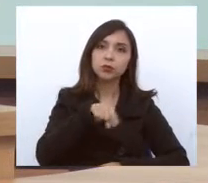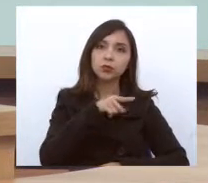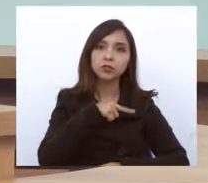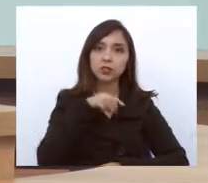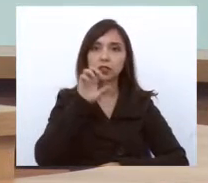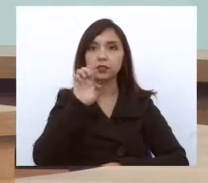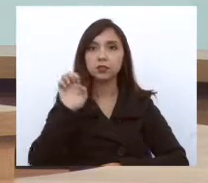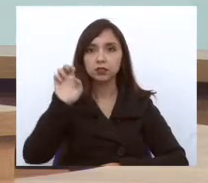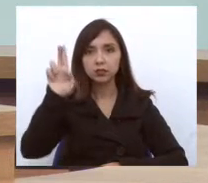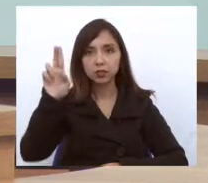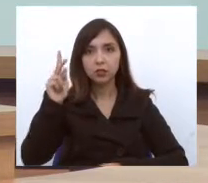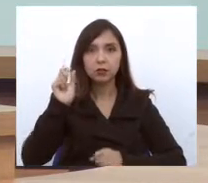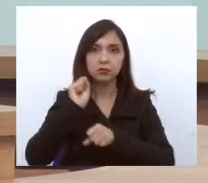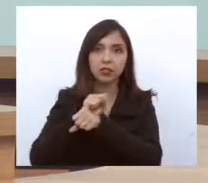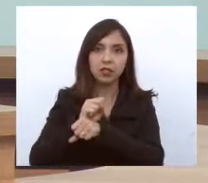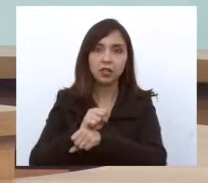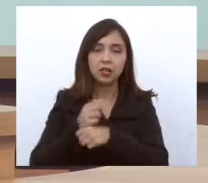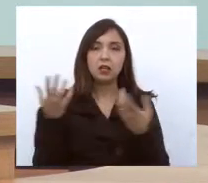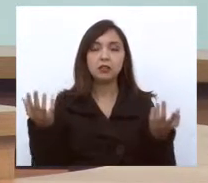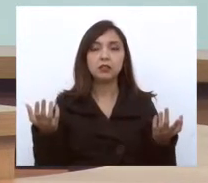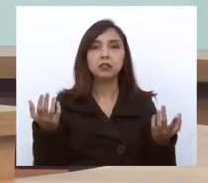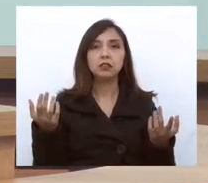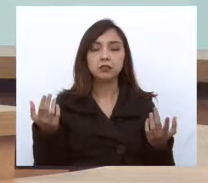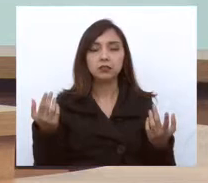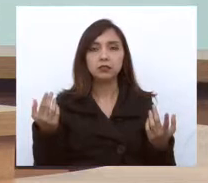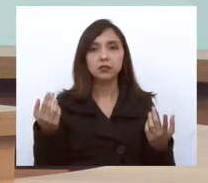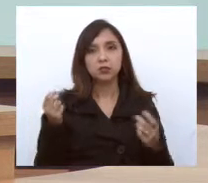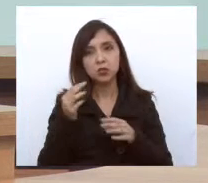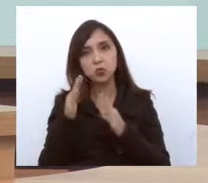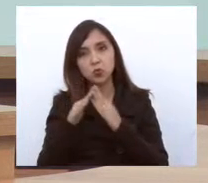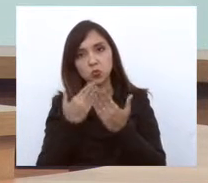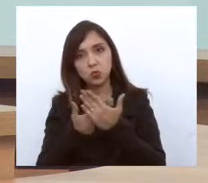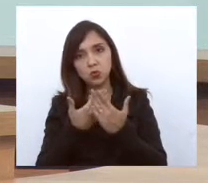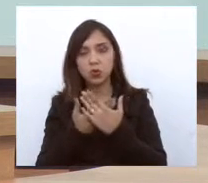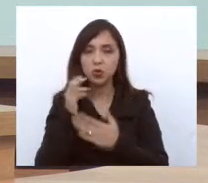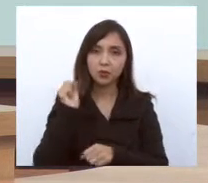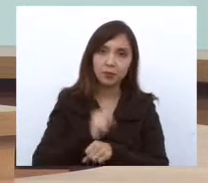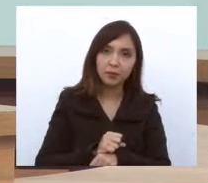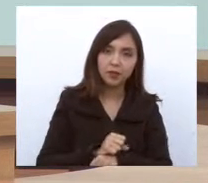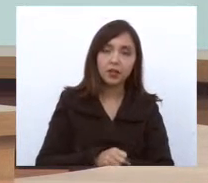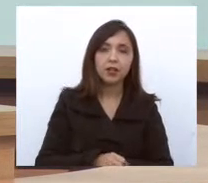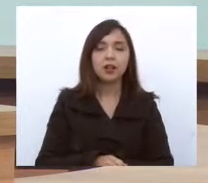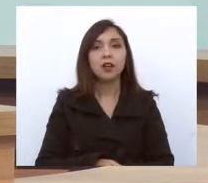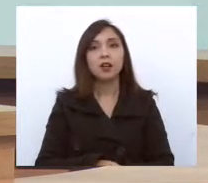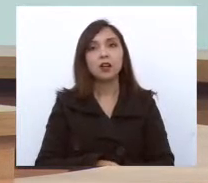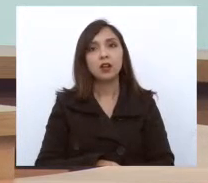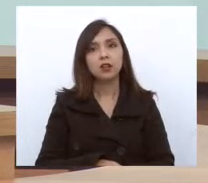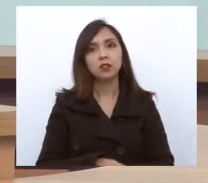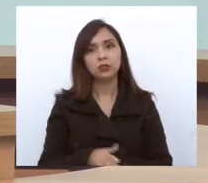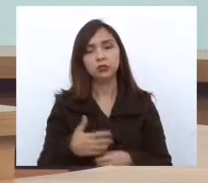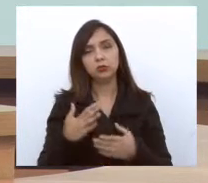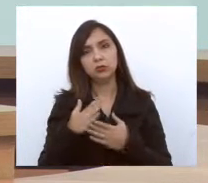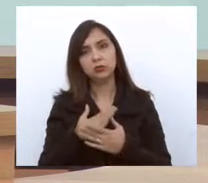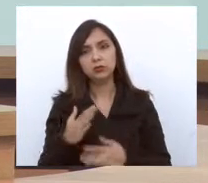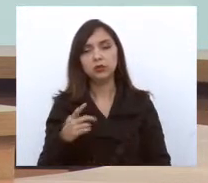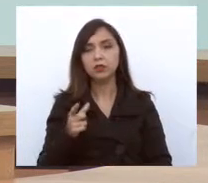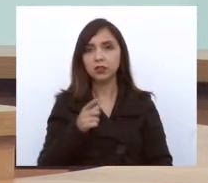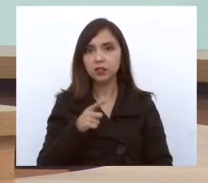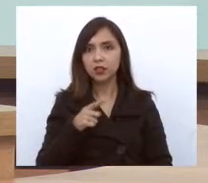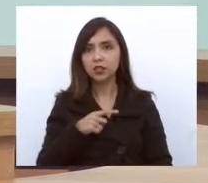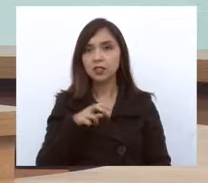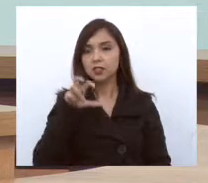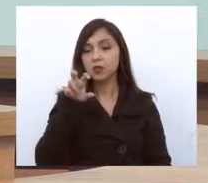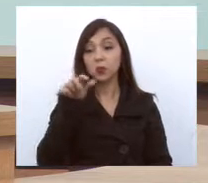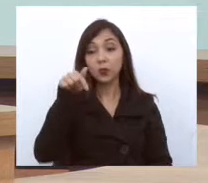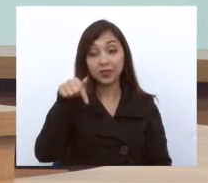céus parados, UBS paradas, escolas paradas, começaram as construções. Temos aí